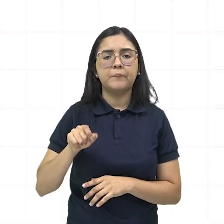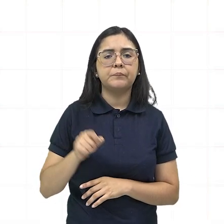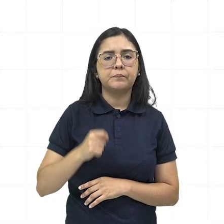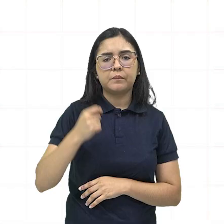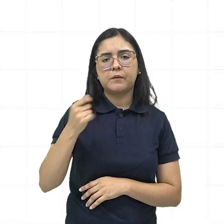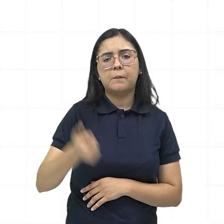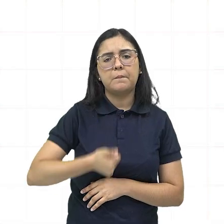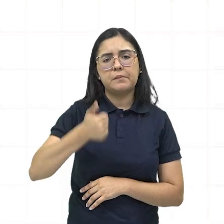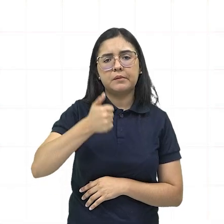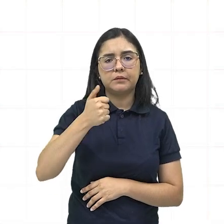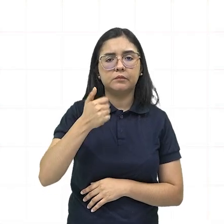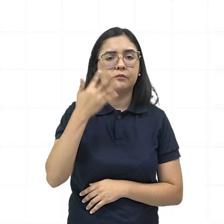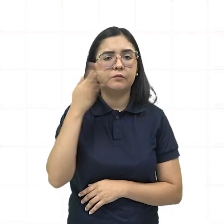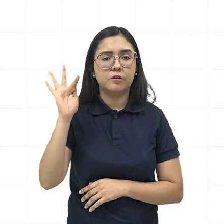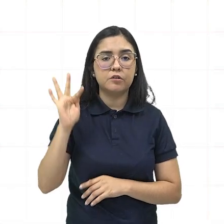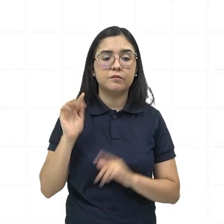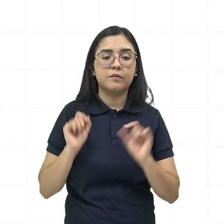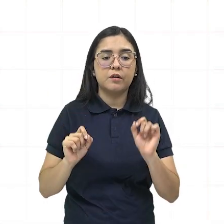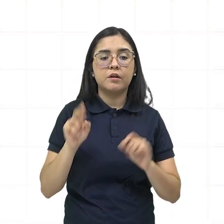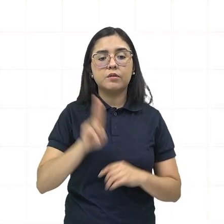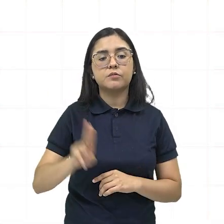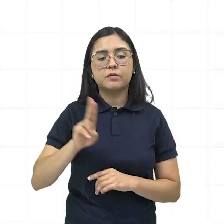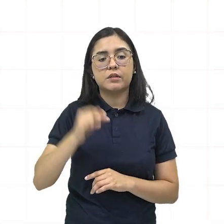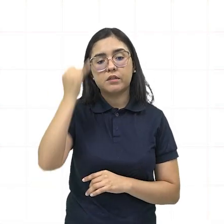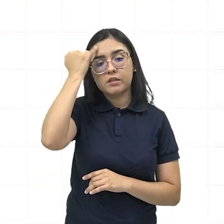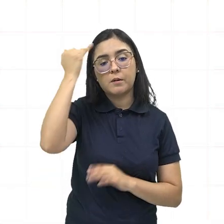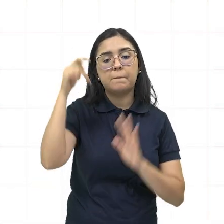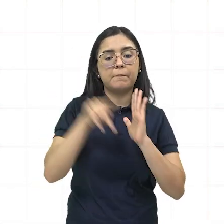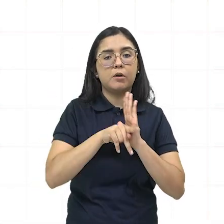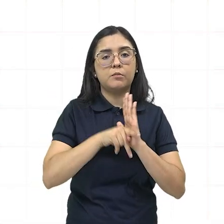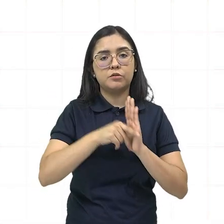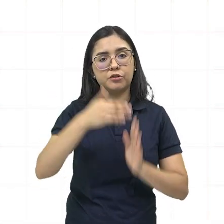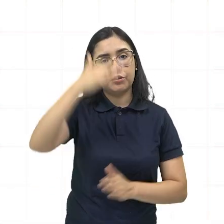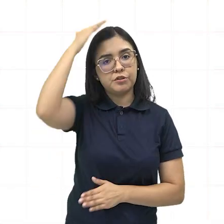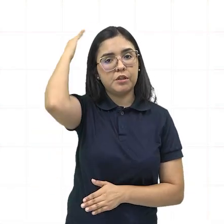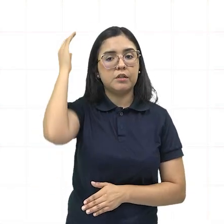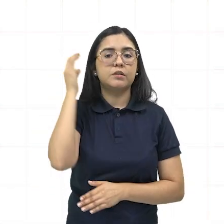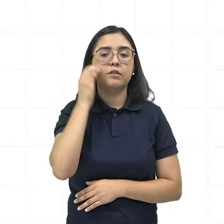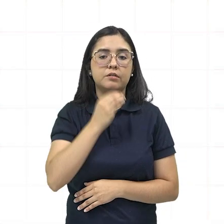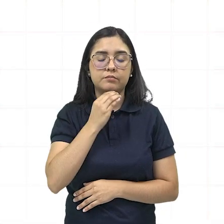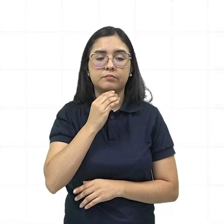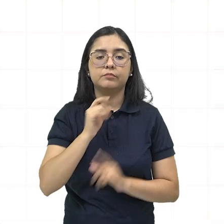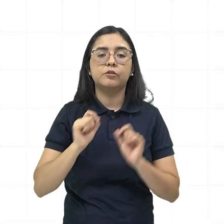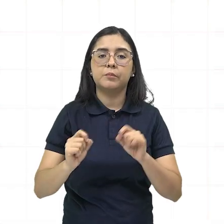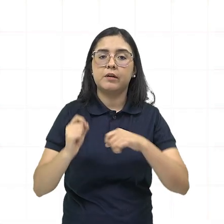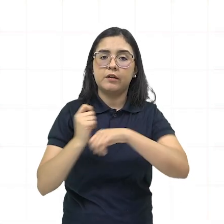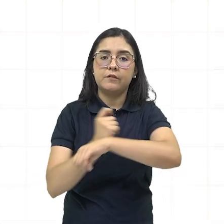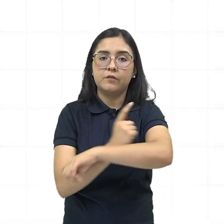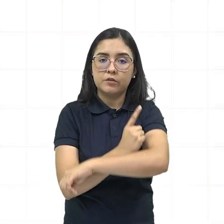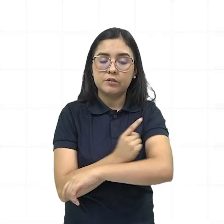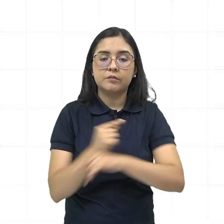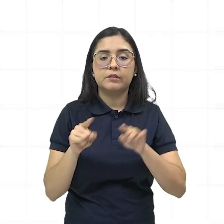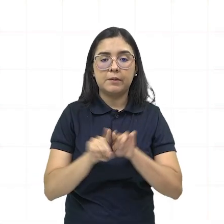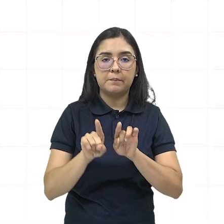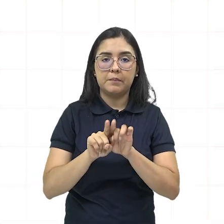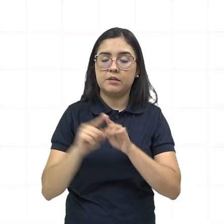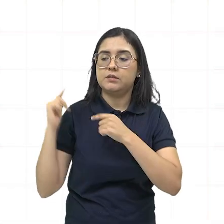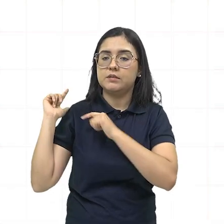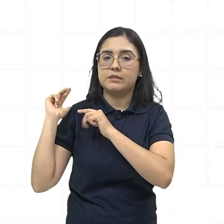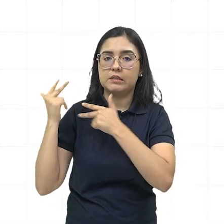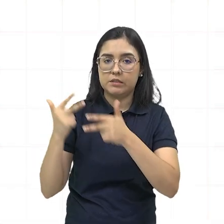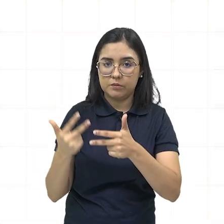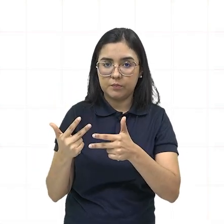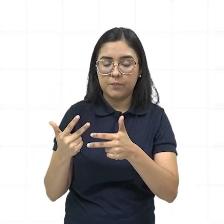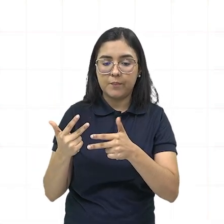primeiros pensadores a aplicar as ideias de Charles Darwin sobre a evolução e seleção